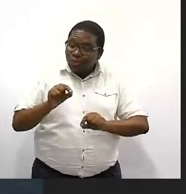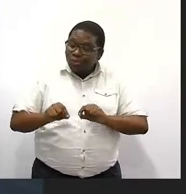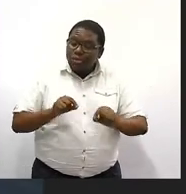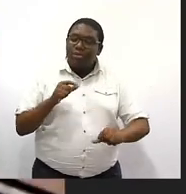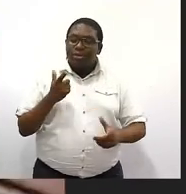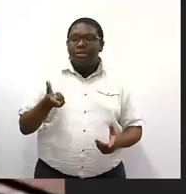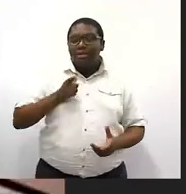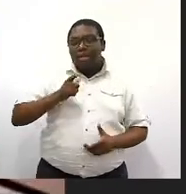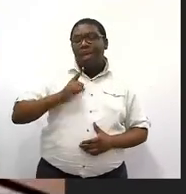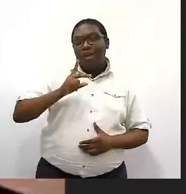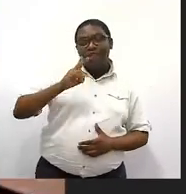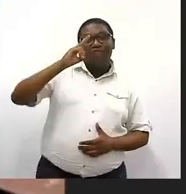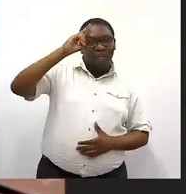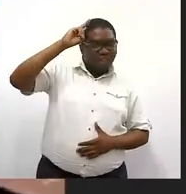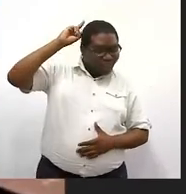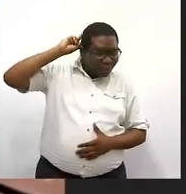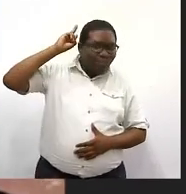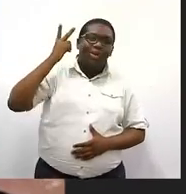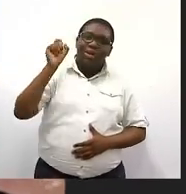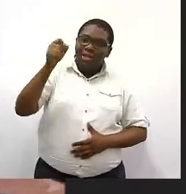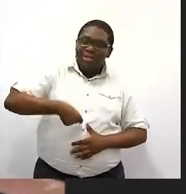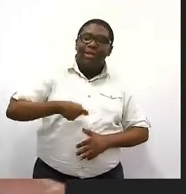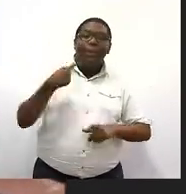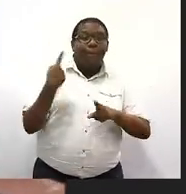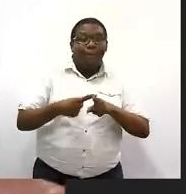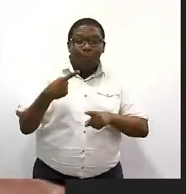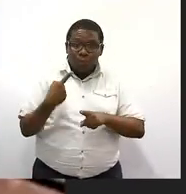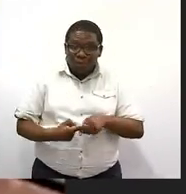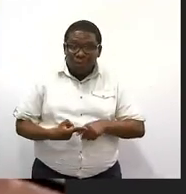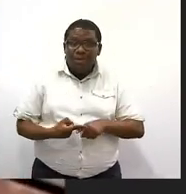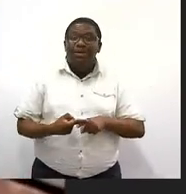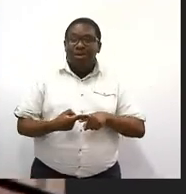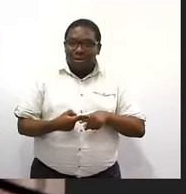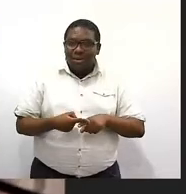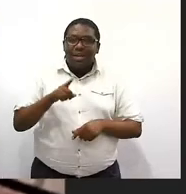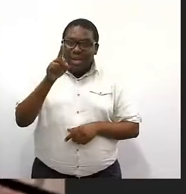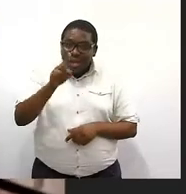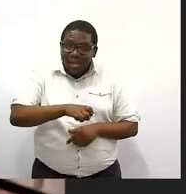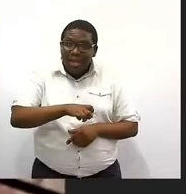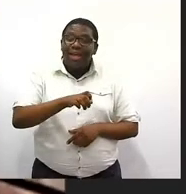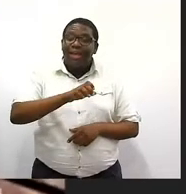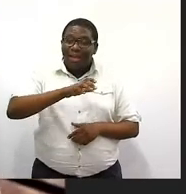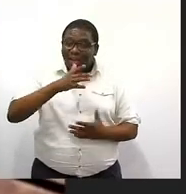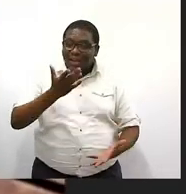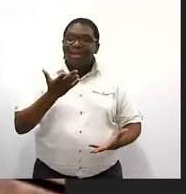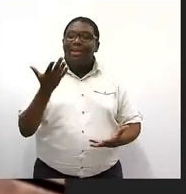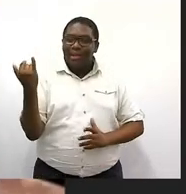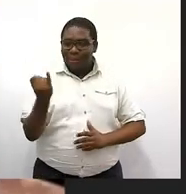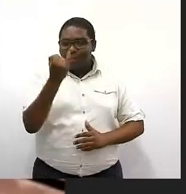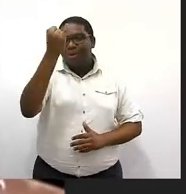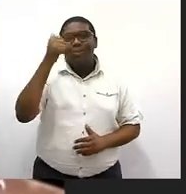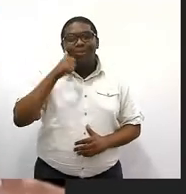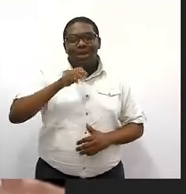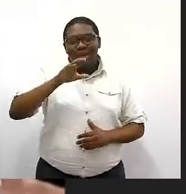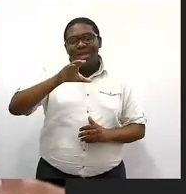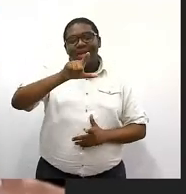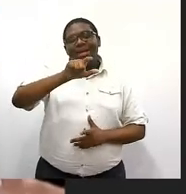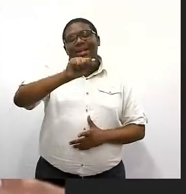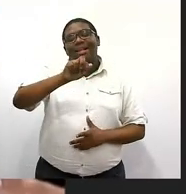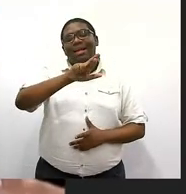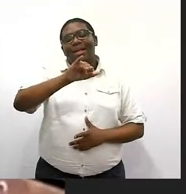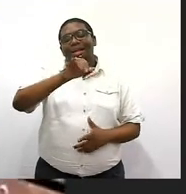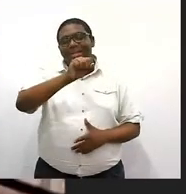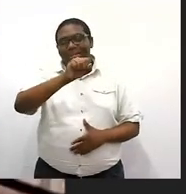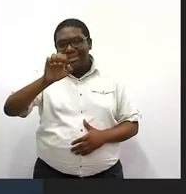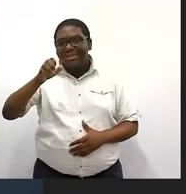João Cabral de Melo Neto. Por quê? Porque além de ser centenário, não é, como também o de Clarice Lispector, é um escritor